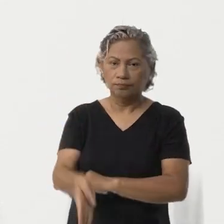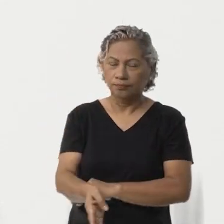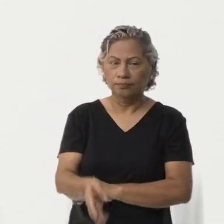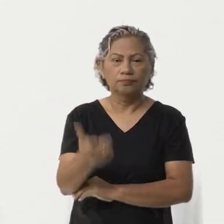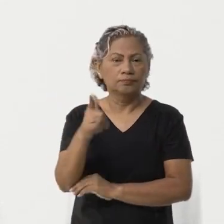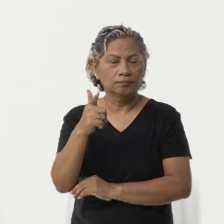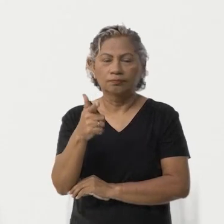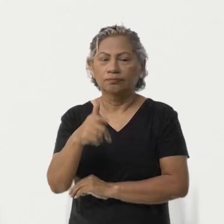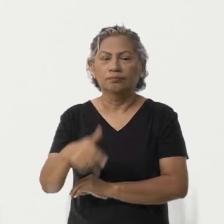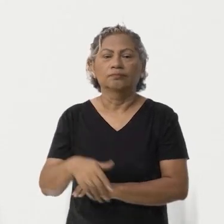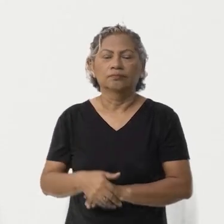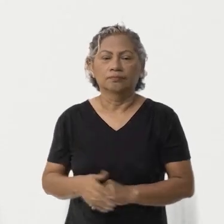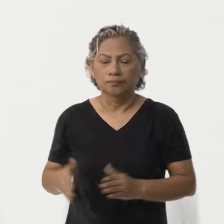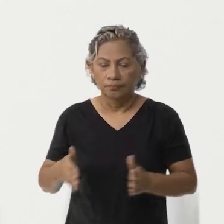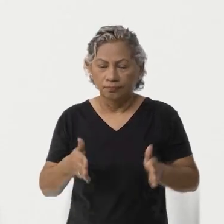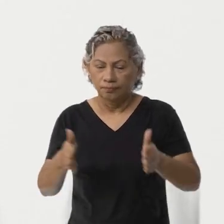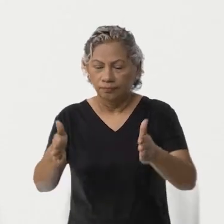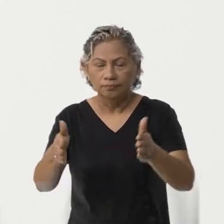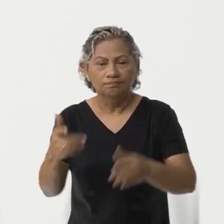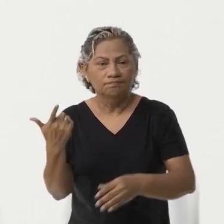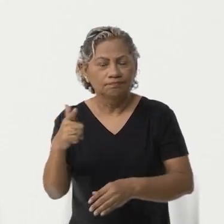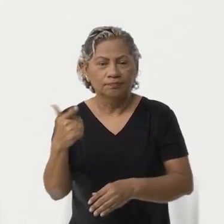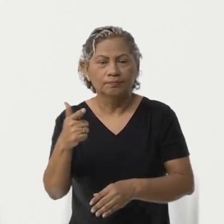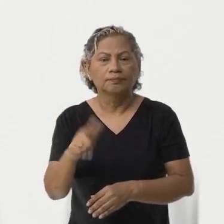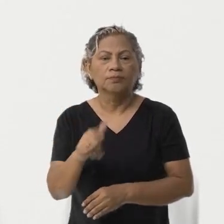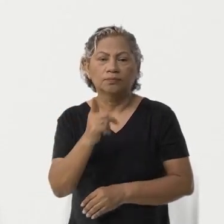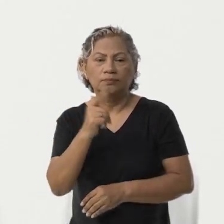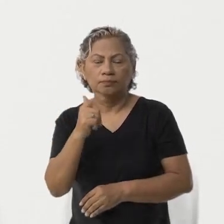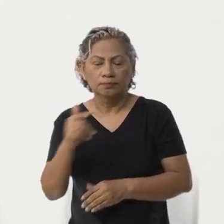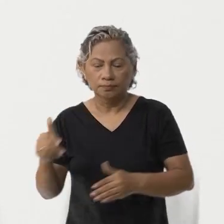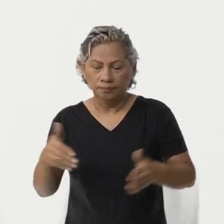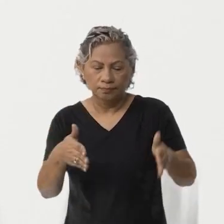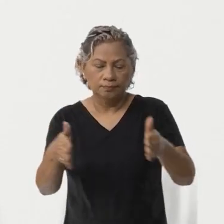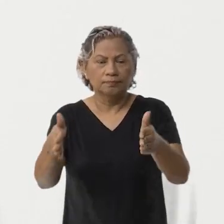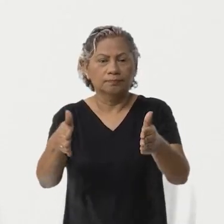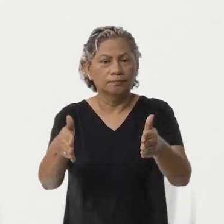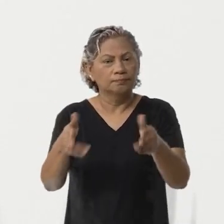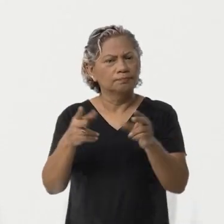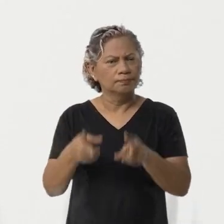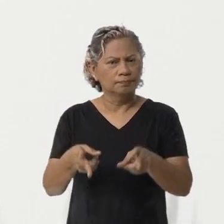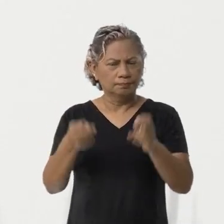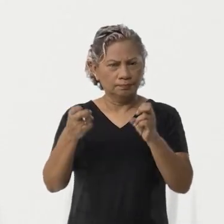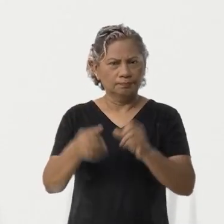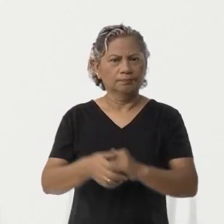os caminhos das estradas, sem fazer o percurso como se fosse o rio, traçasse uma reta